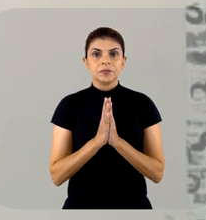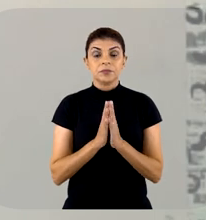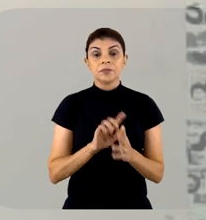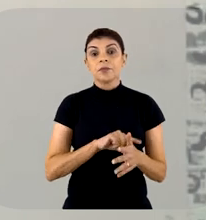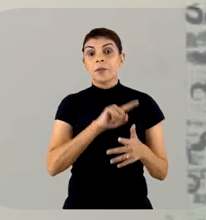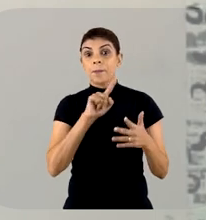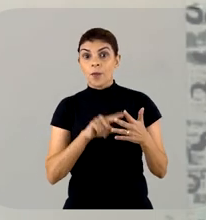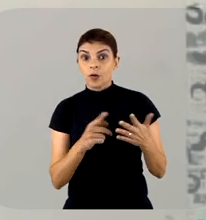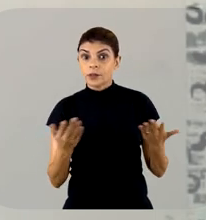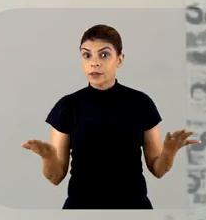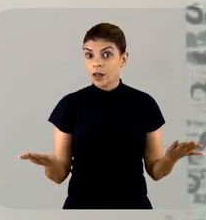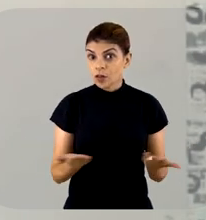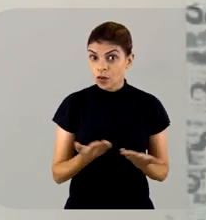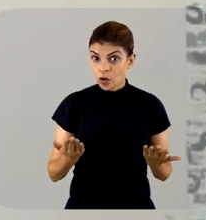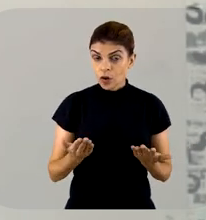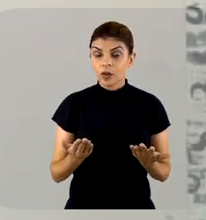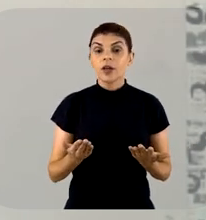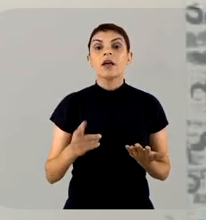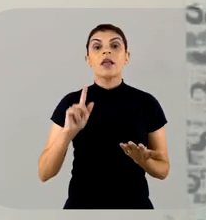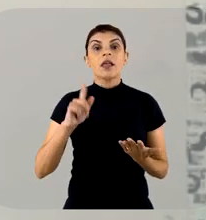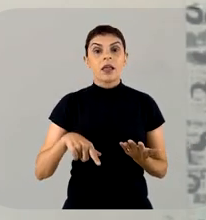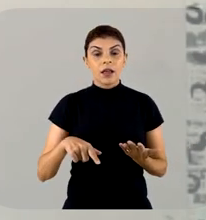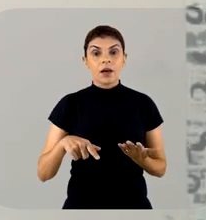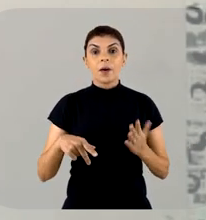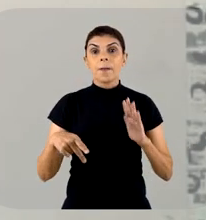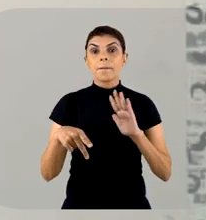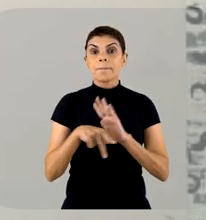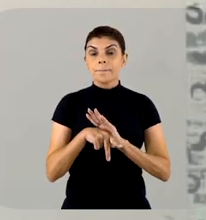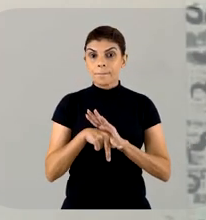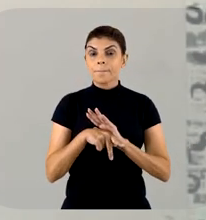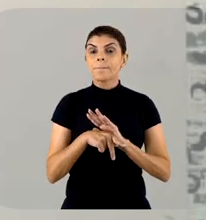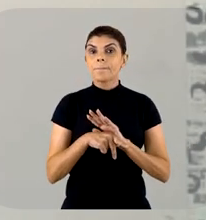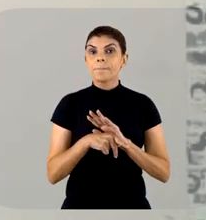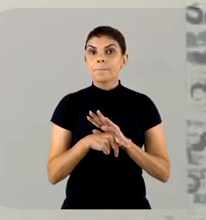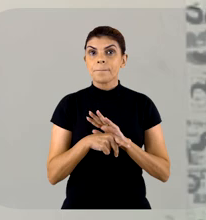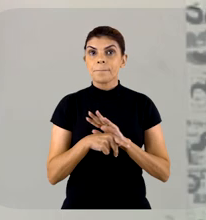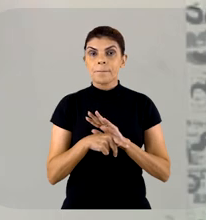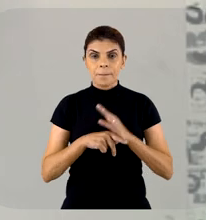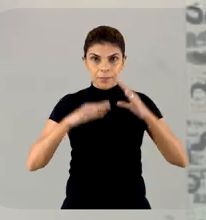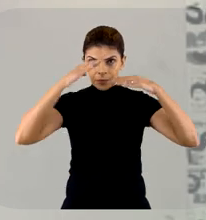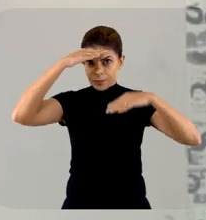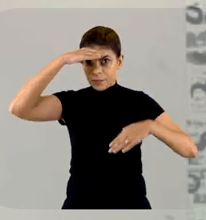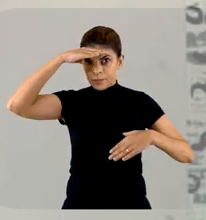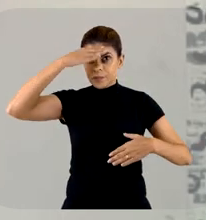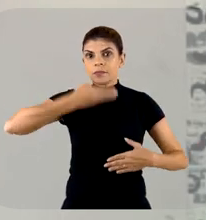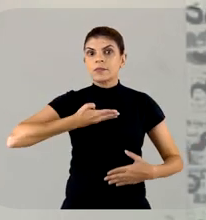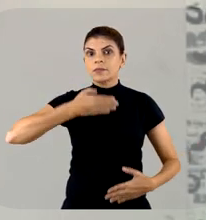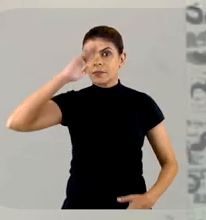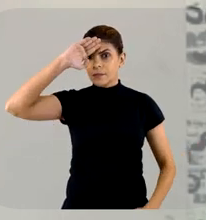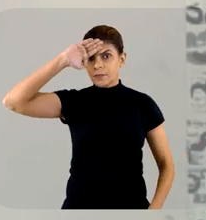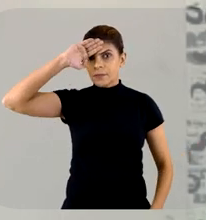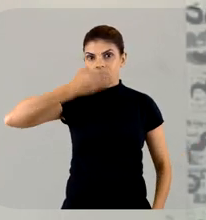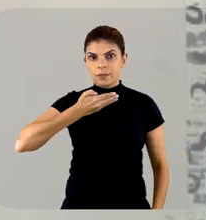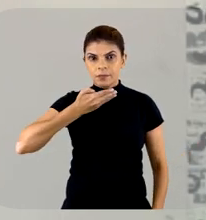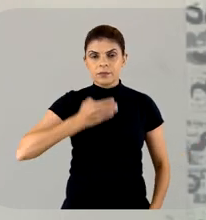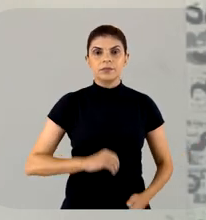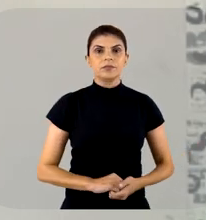O próximo passo a ser retirado será as nossas máscaras de face shield.